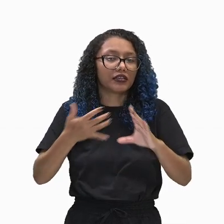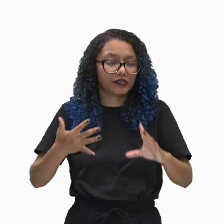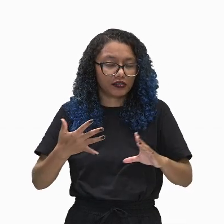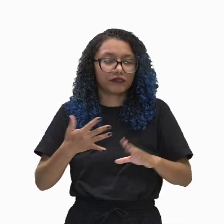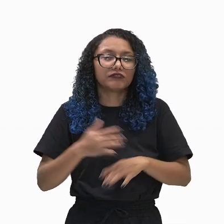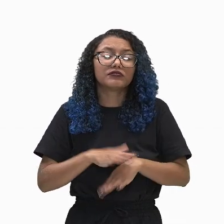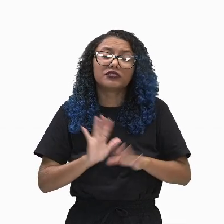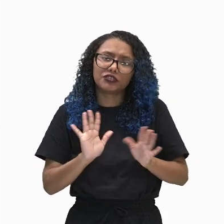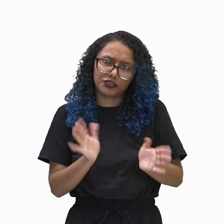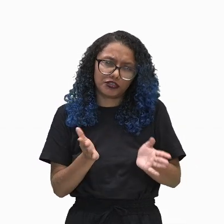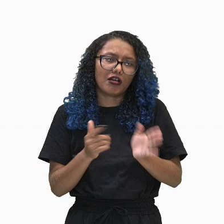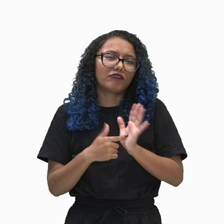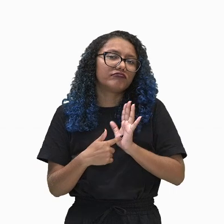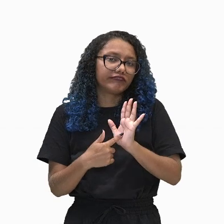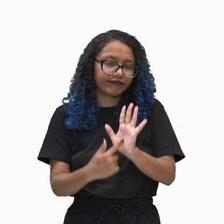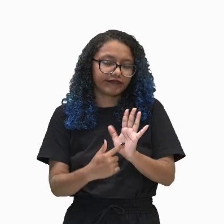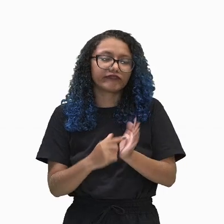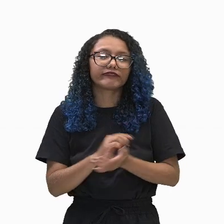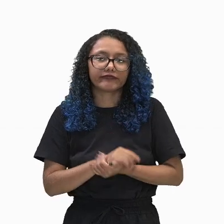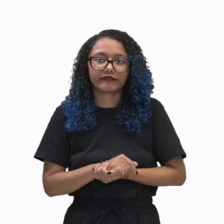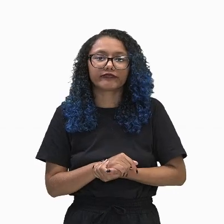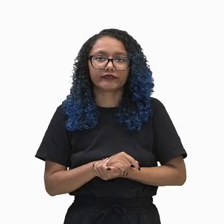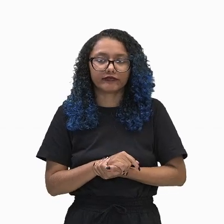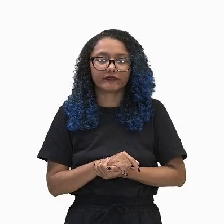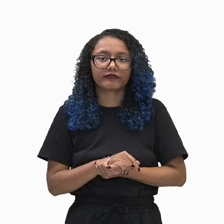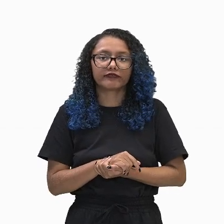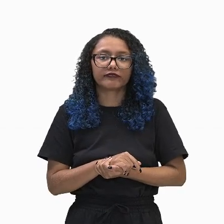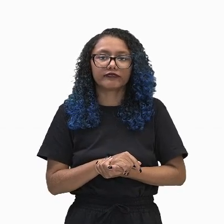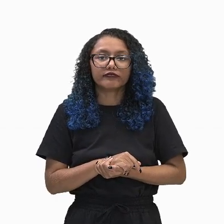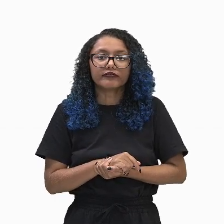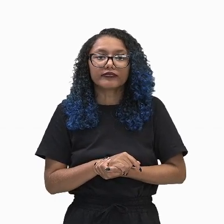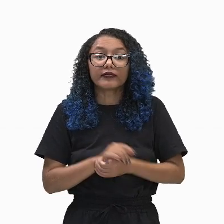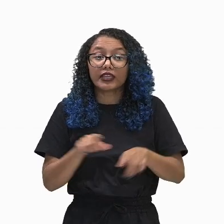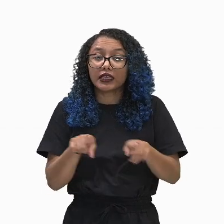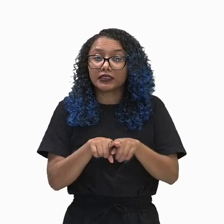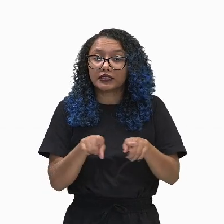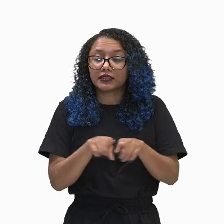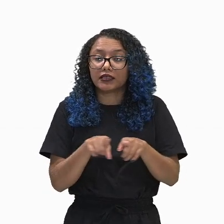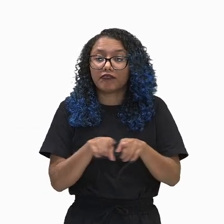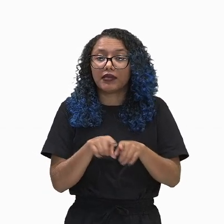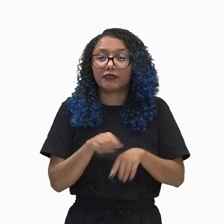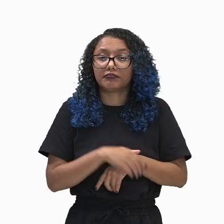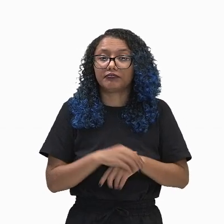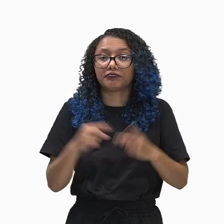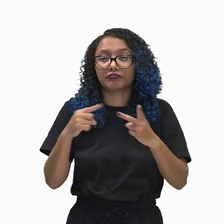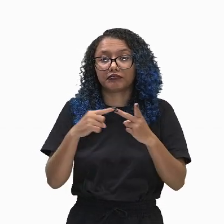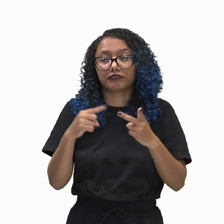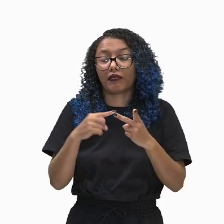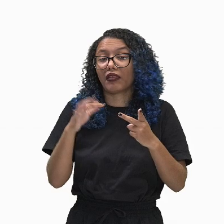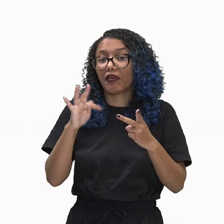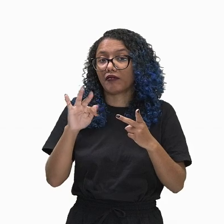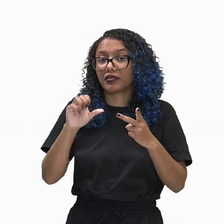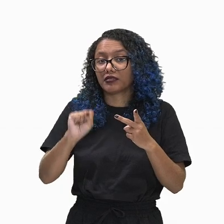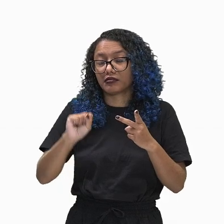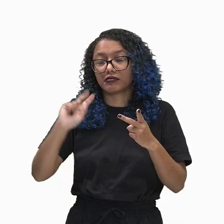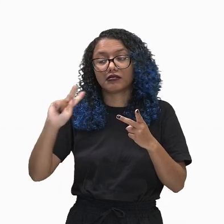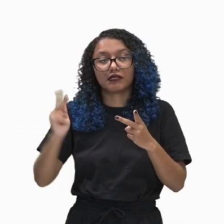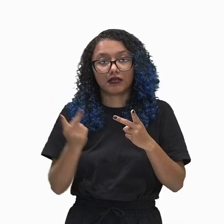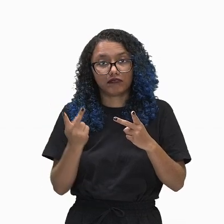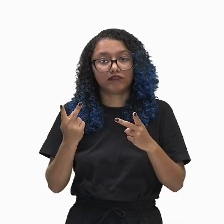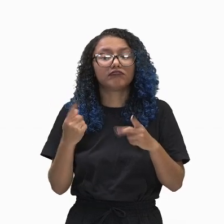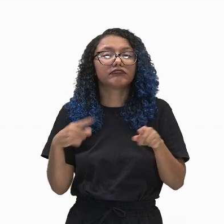já citei para vocês. E também nós temos os hormônios folículo estimulante, né, que também